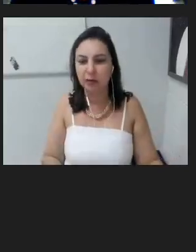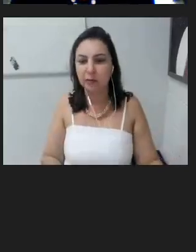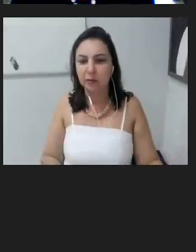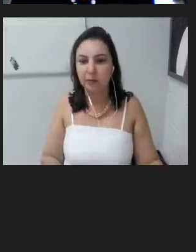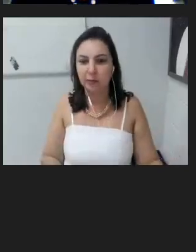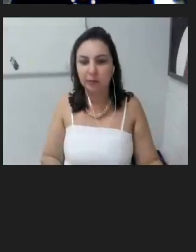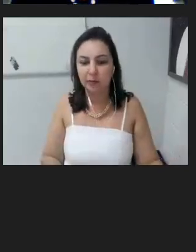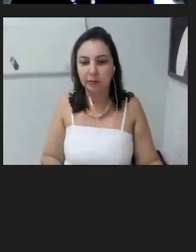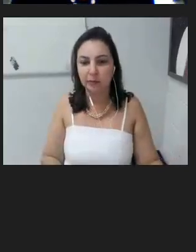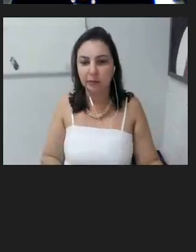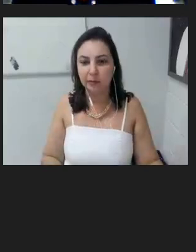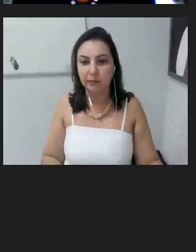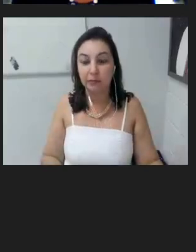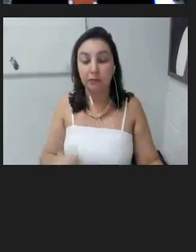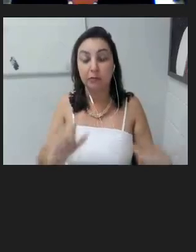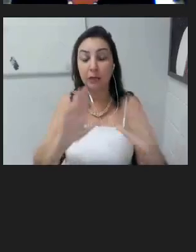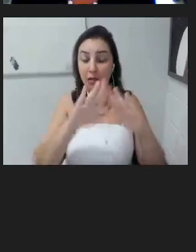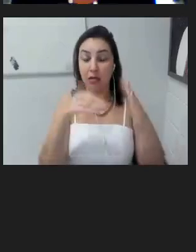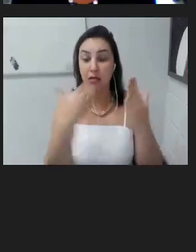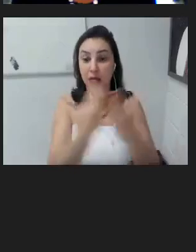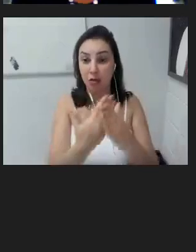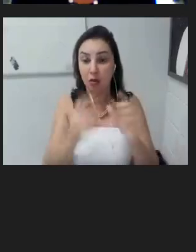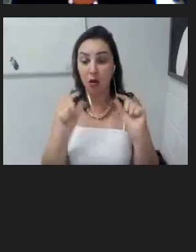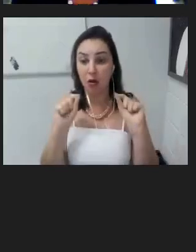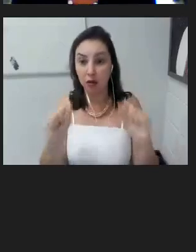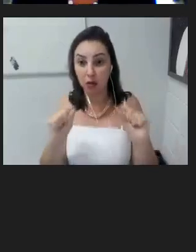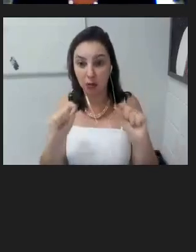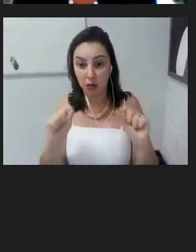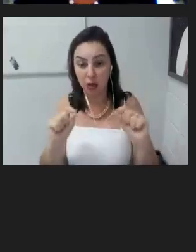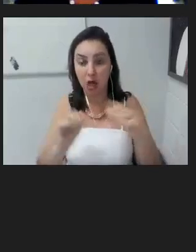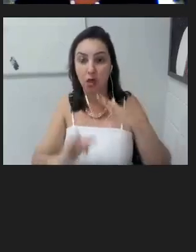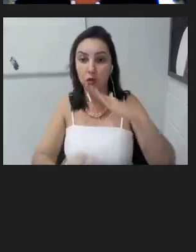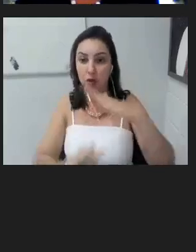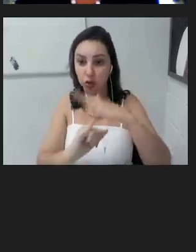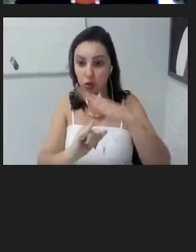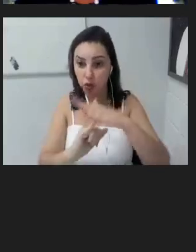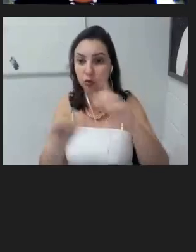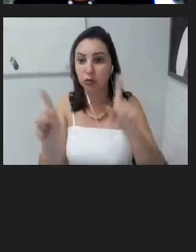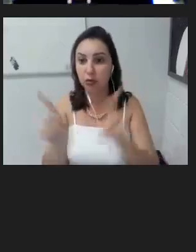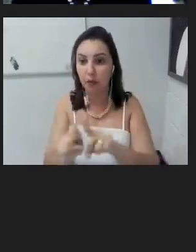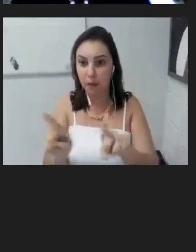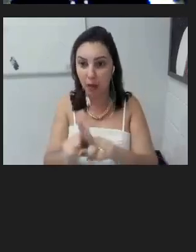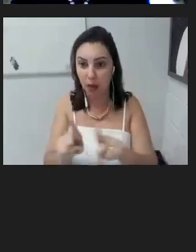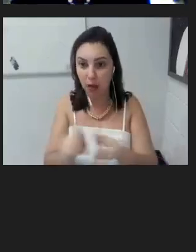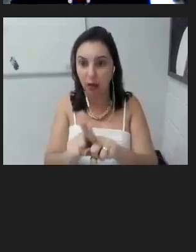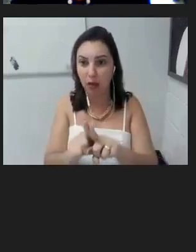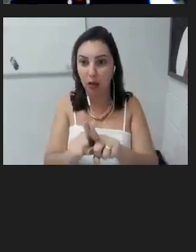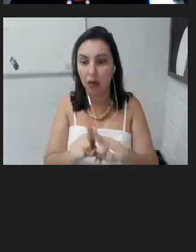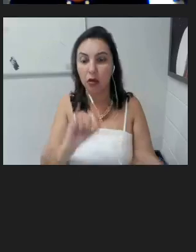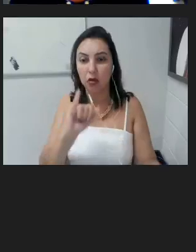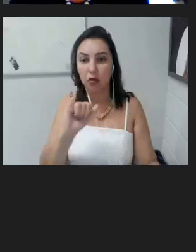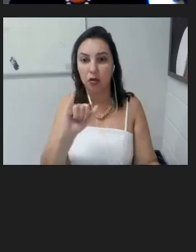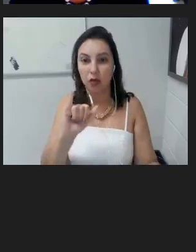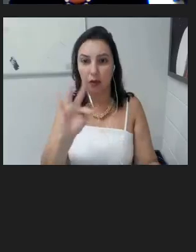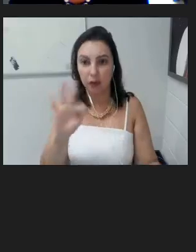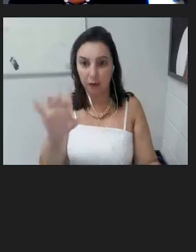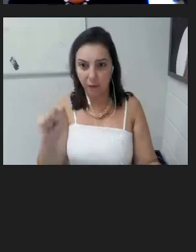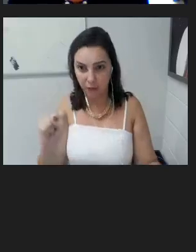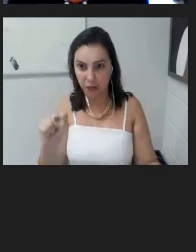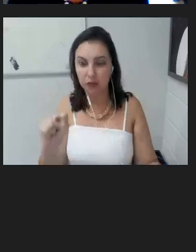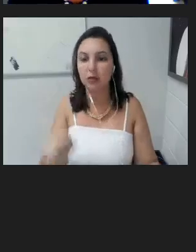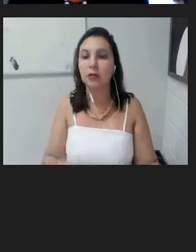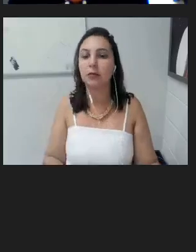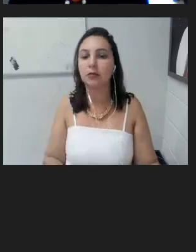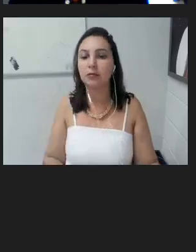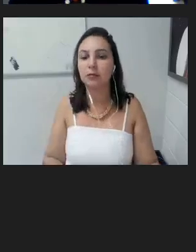Nas nossas escolas, e isso no Instituto também Federal do Espírito Santo, do IFES,